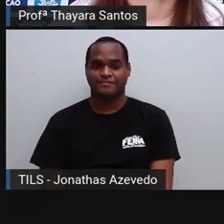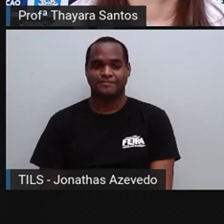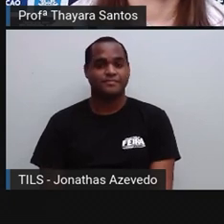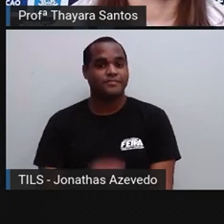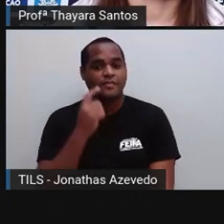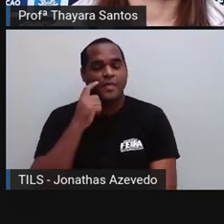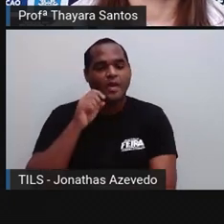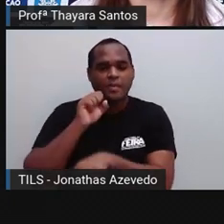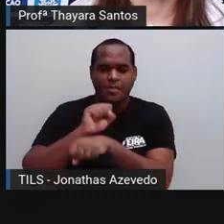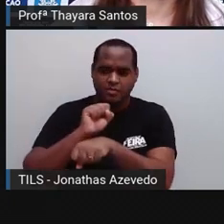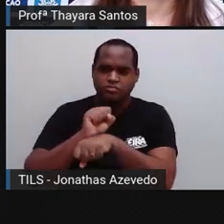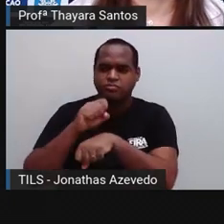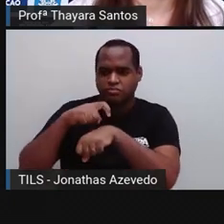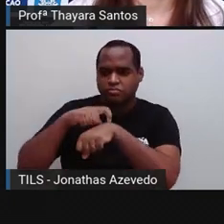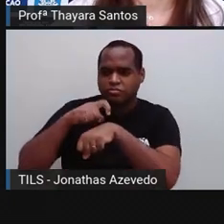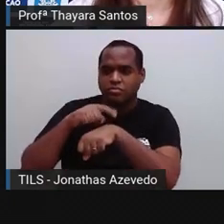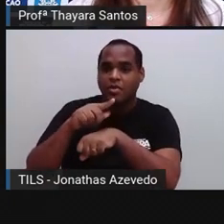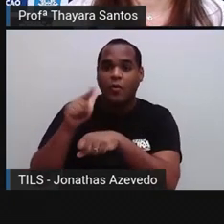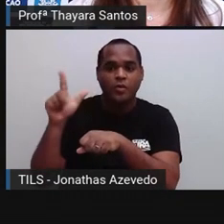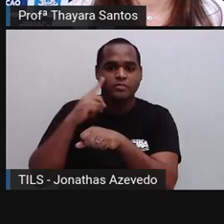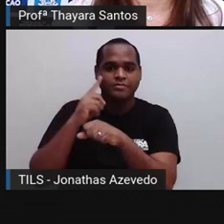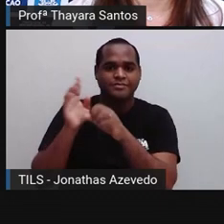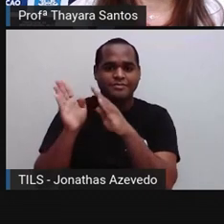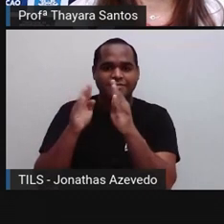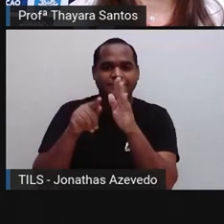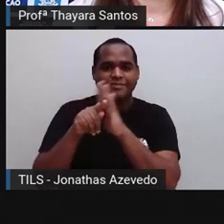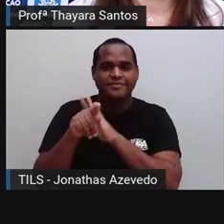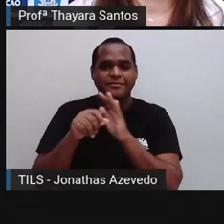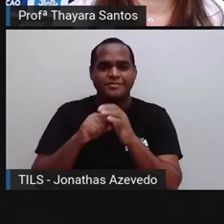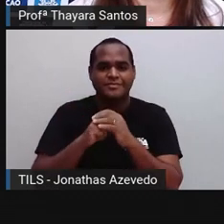Vou parar aqui o tempo. Vamos para a próxima.